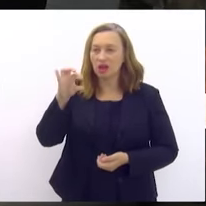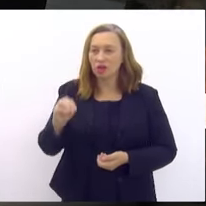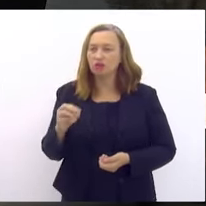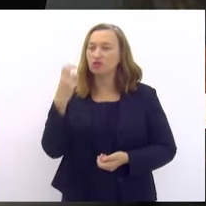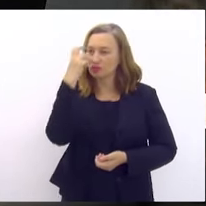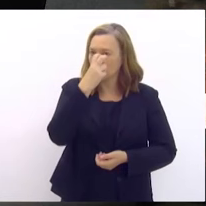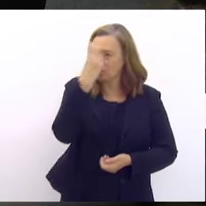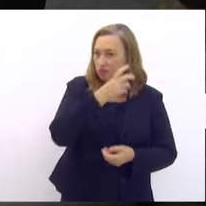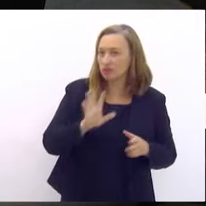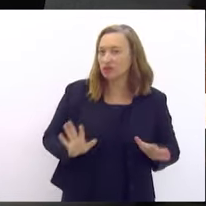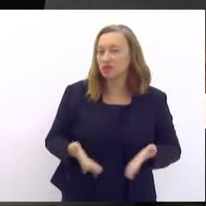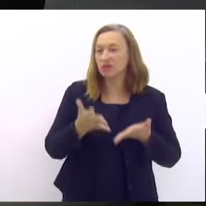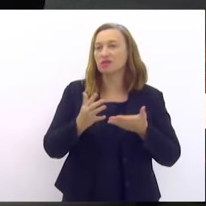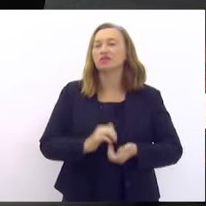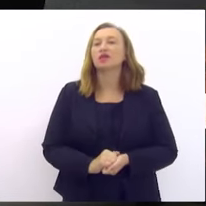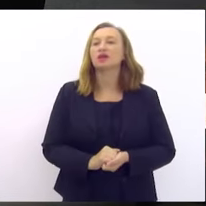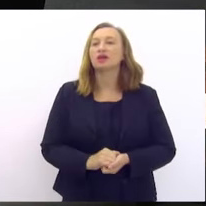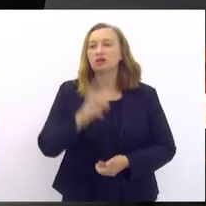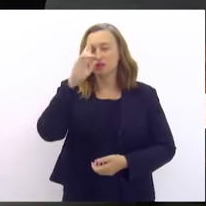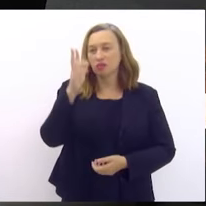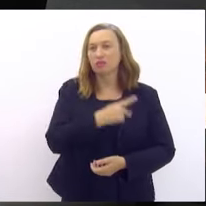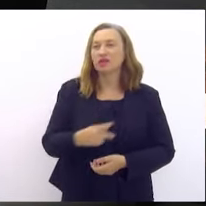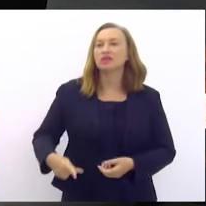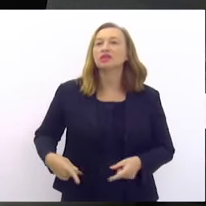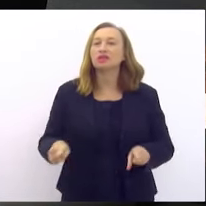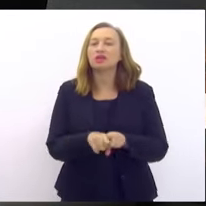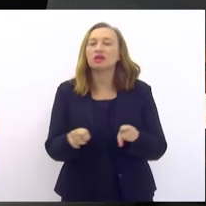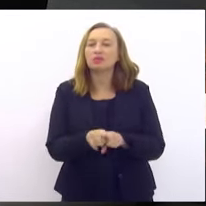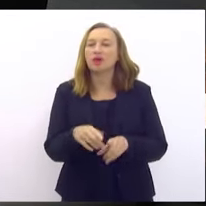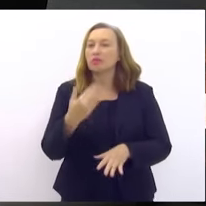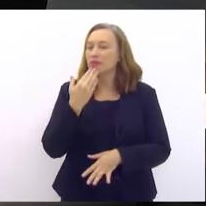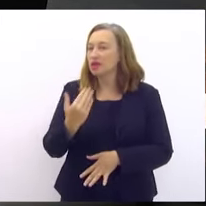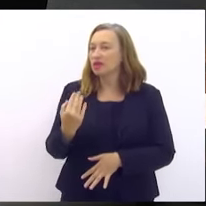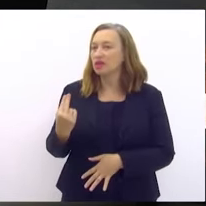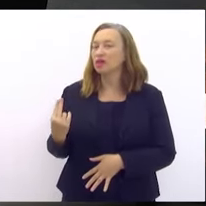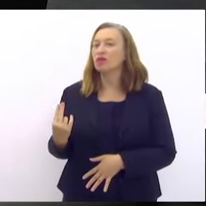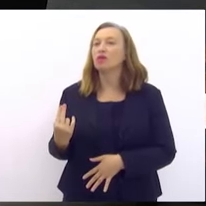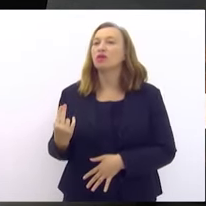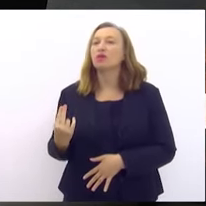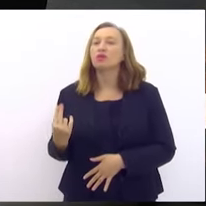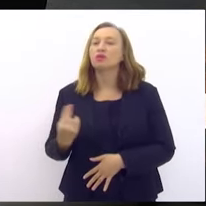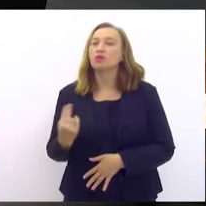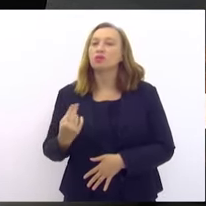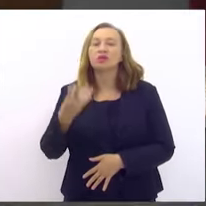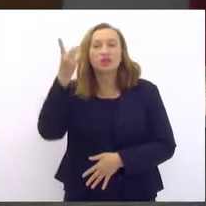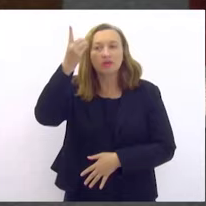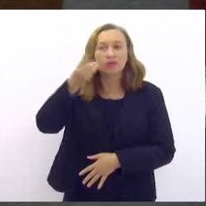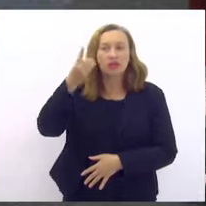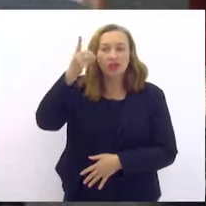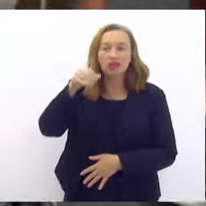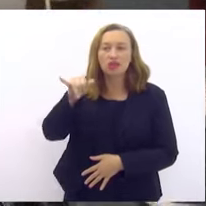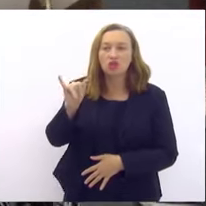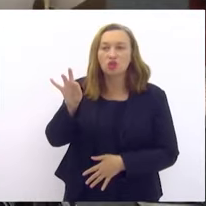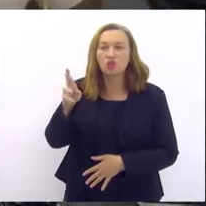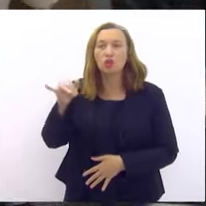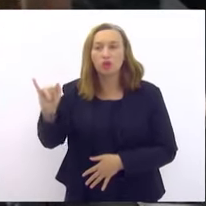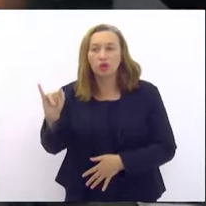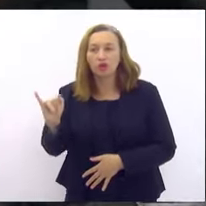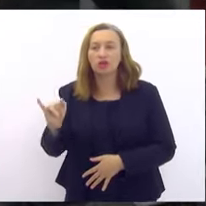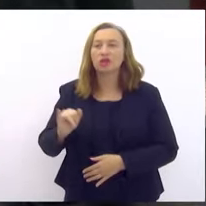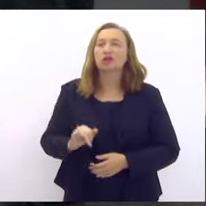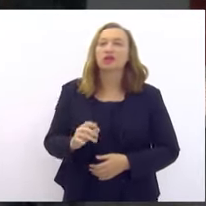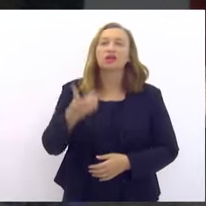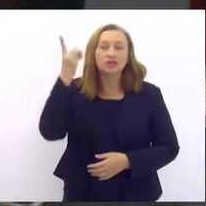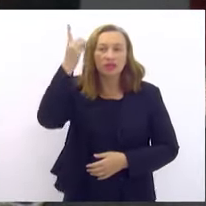pela iniciativa Presidente acrescentar também a coautoria do deputado Iuri que fez contato também hoje com o nosso mandato a